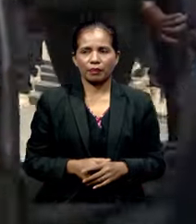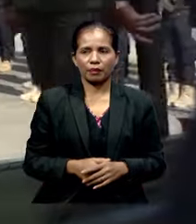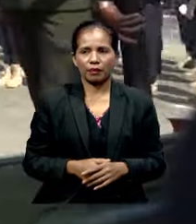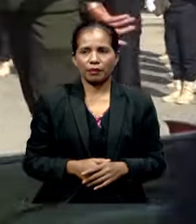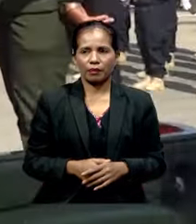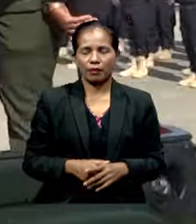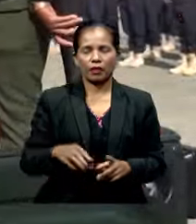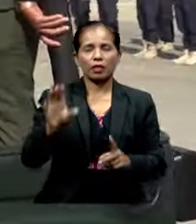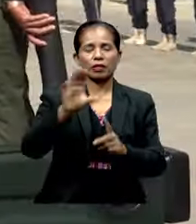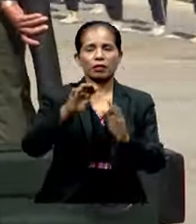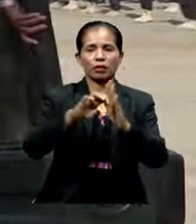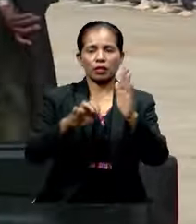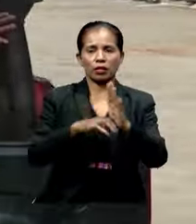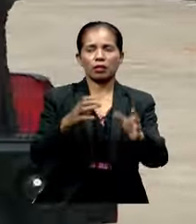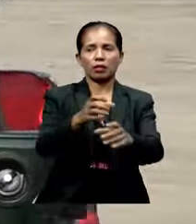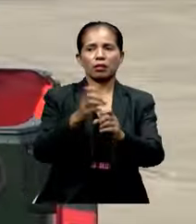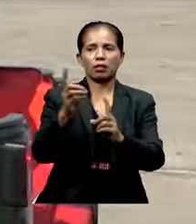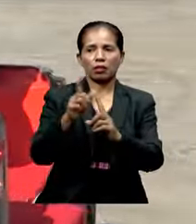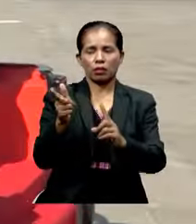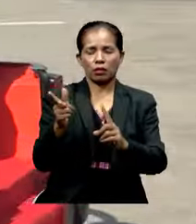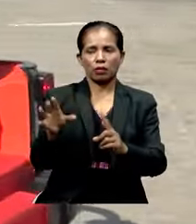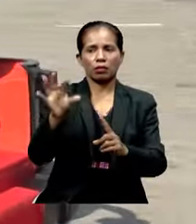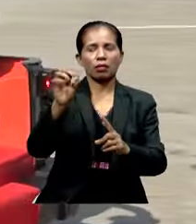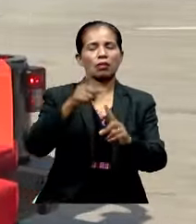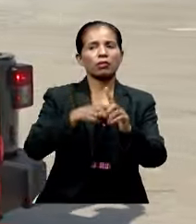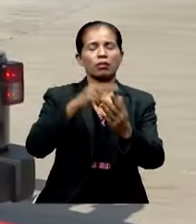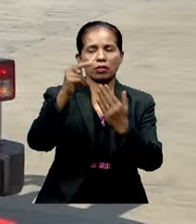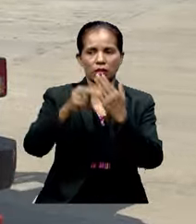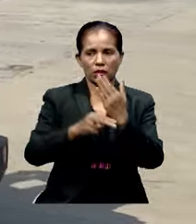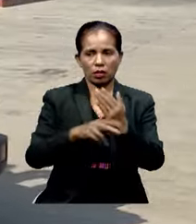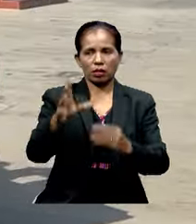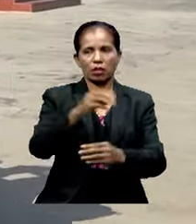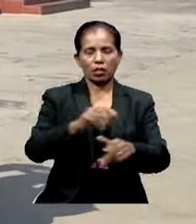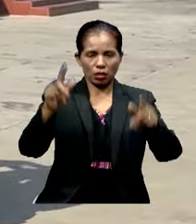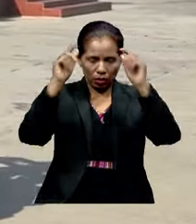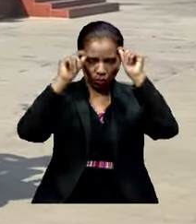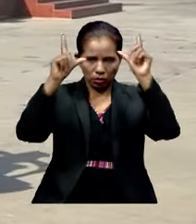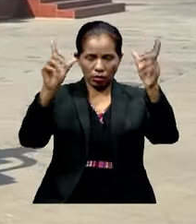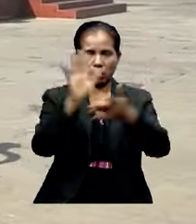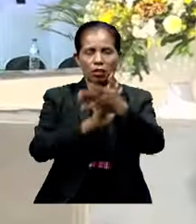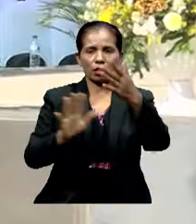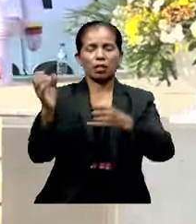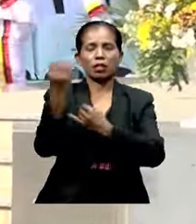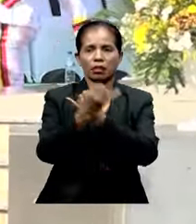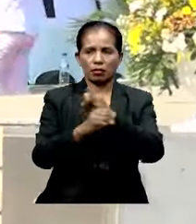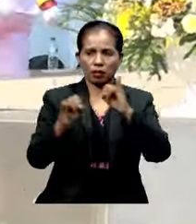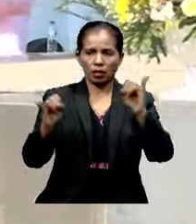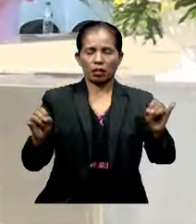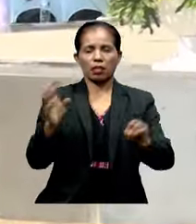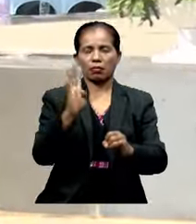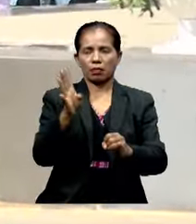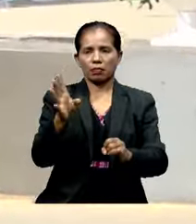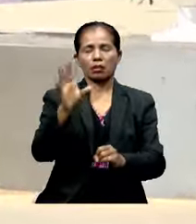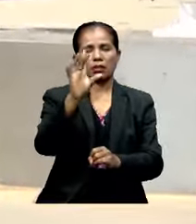Se fisuco eleito será se mo posse e a lorong ronor se valo fula novembro e a lorong nebe, Timor-Leste comora a lorong proclamação independência, badala hat nur se